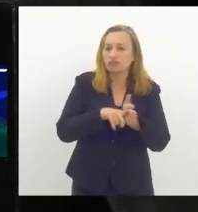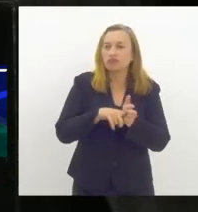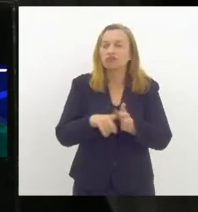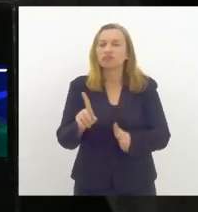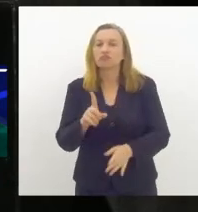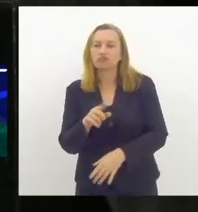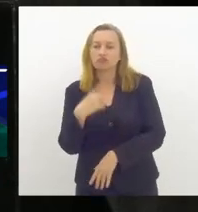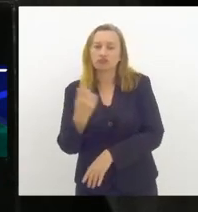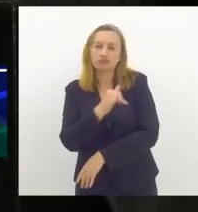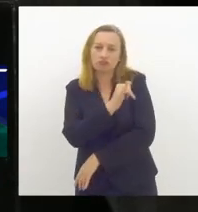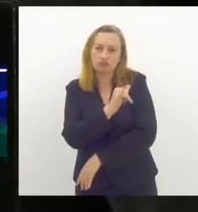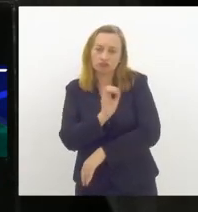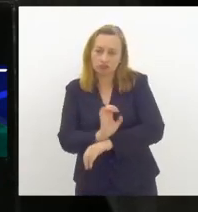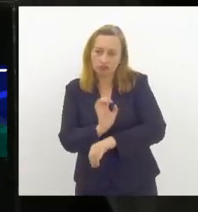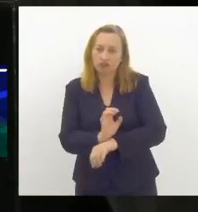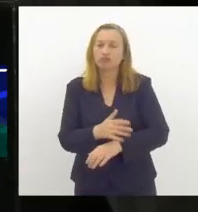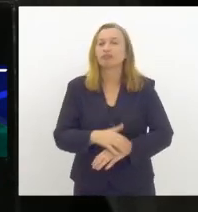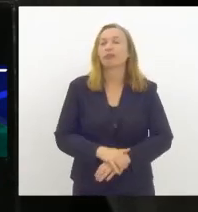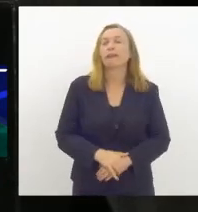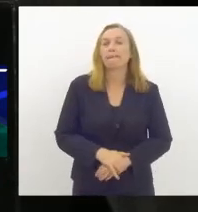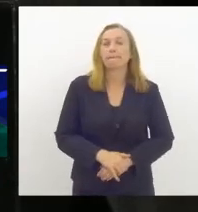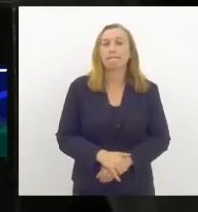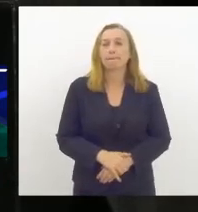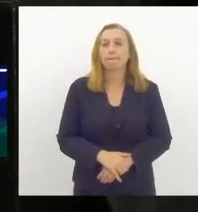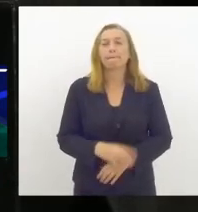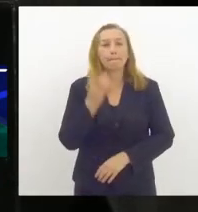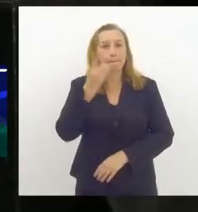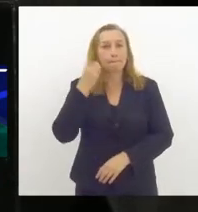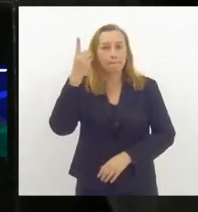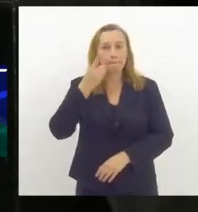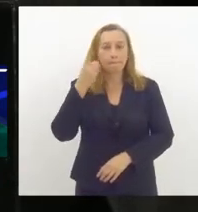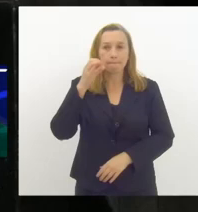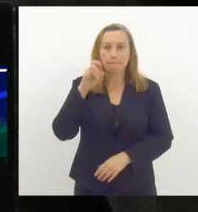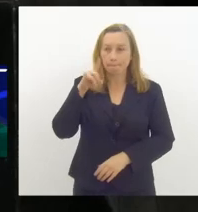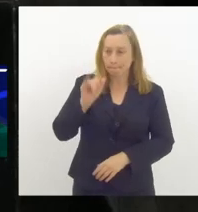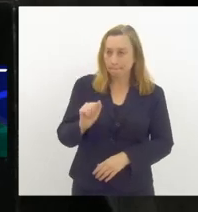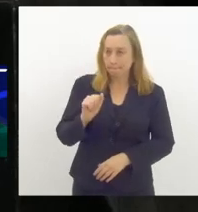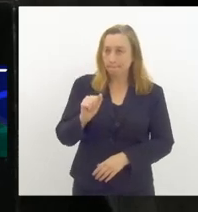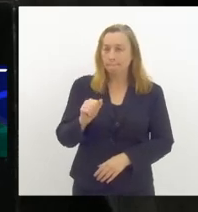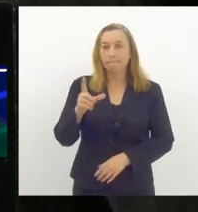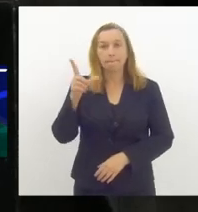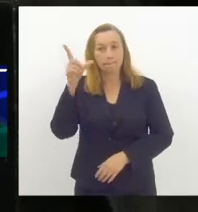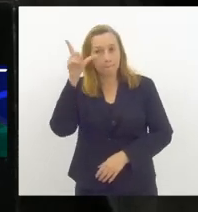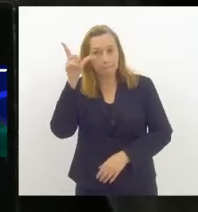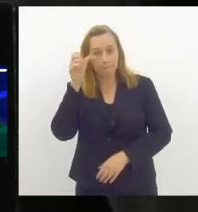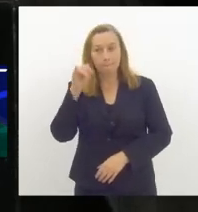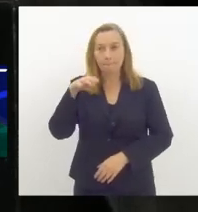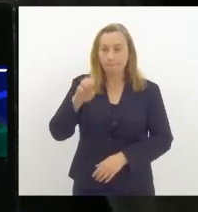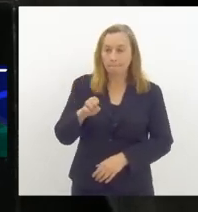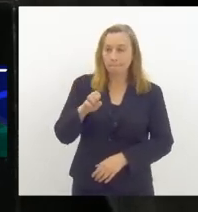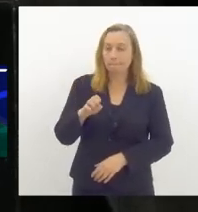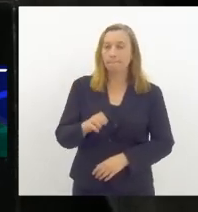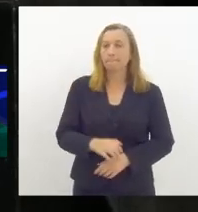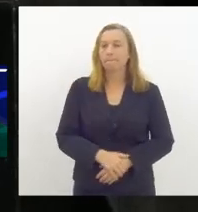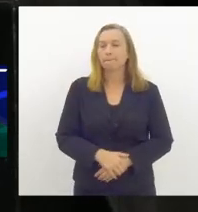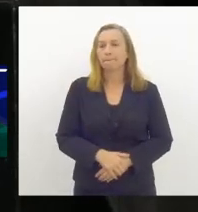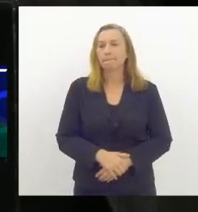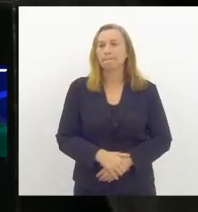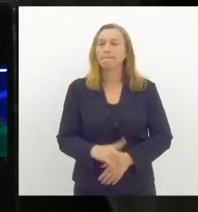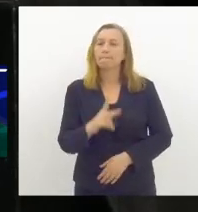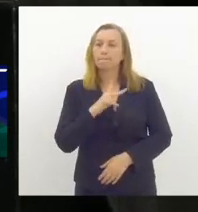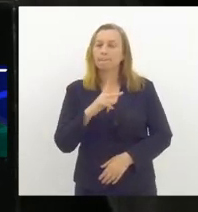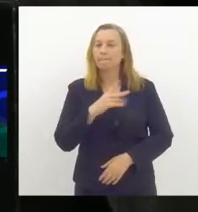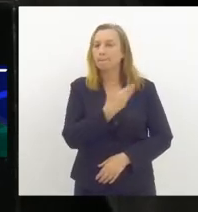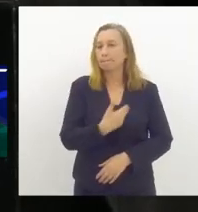sobre o nosso estado Além disso Deputado a Célia Jordão deputada Lucinha Deputado Felipe Deputado Luiz Paulo o